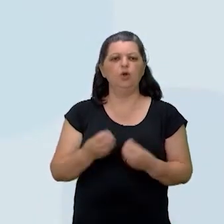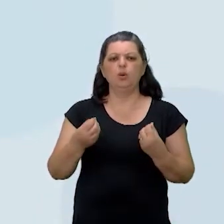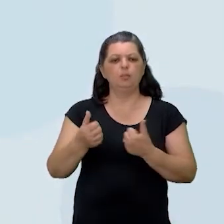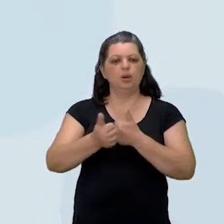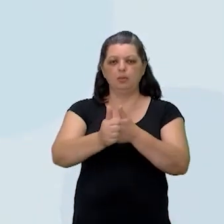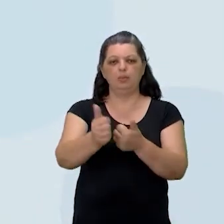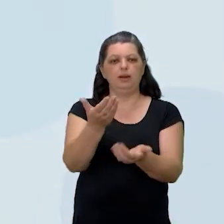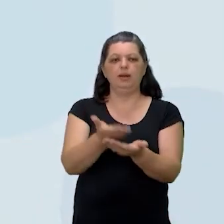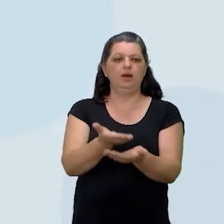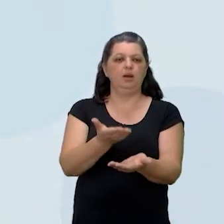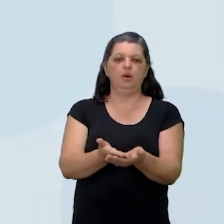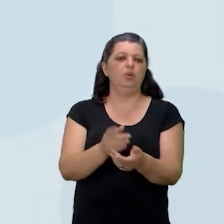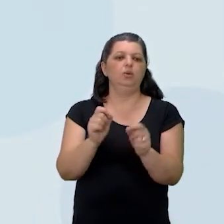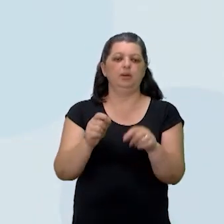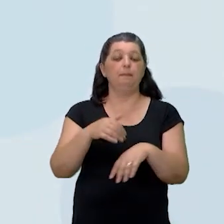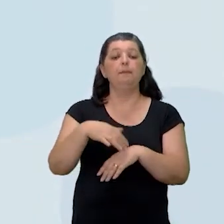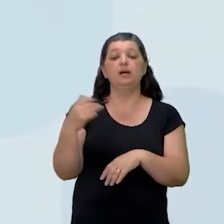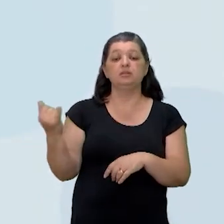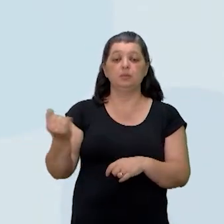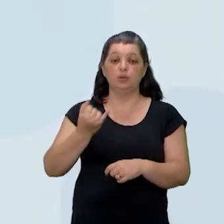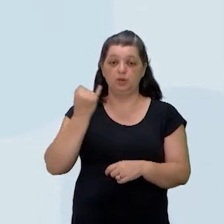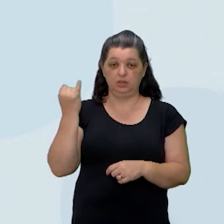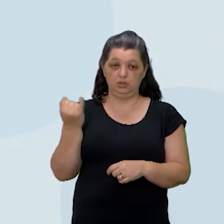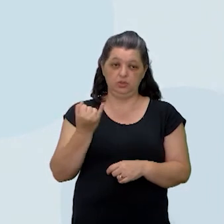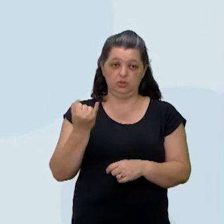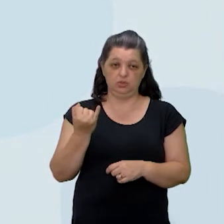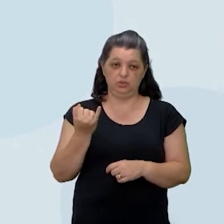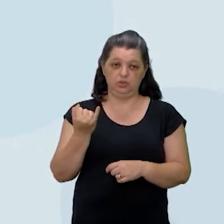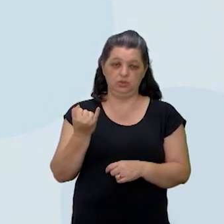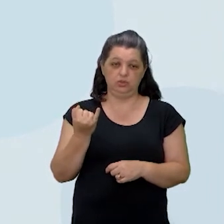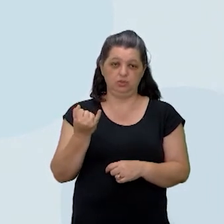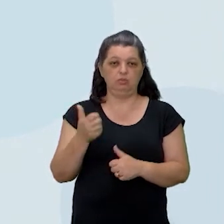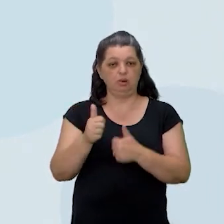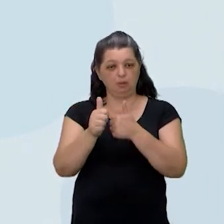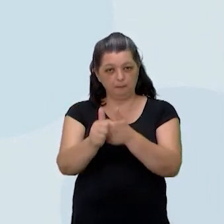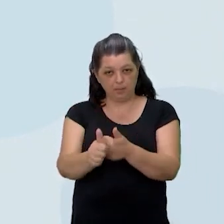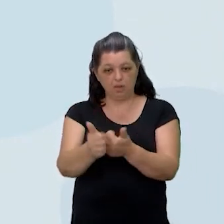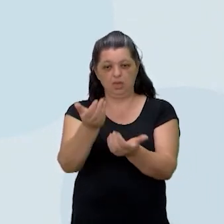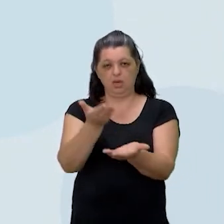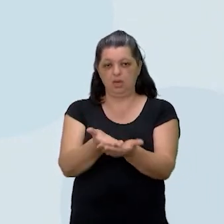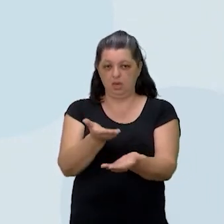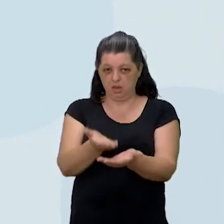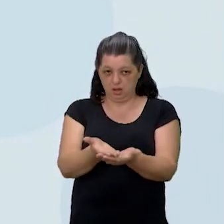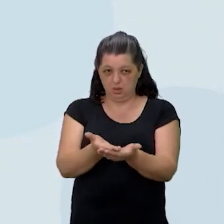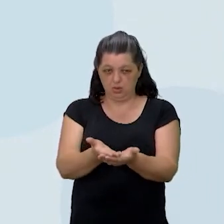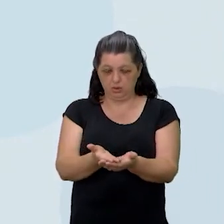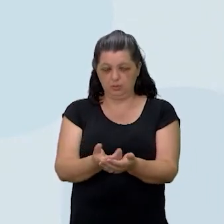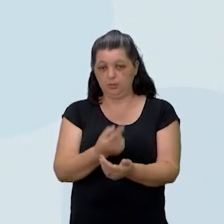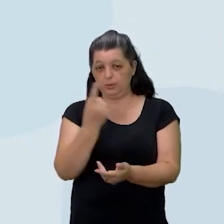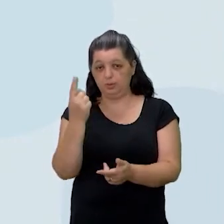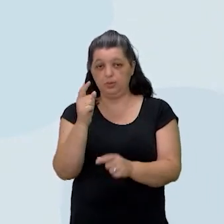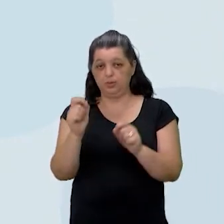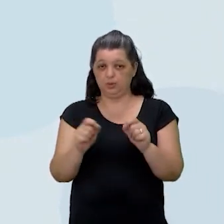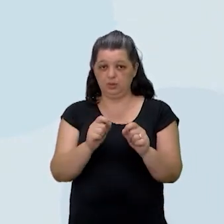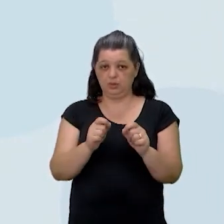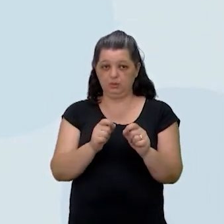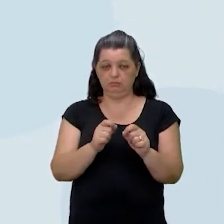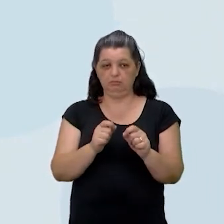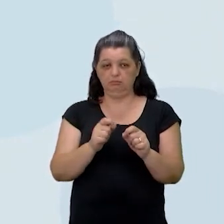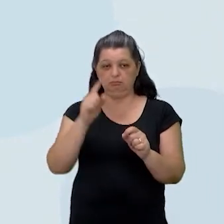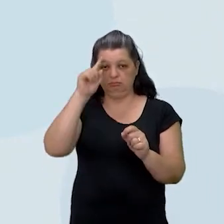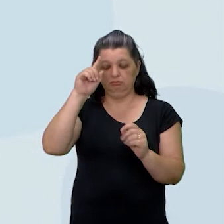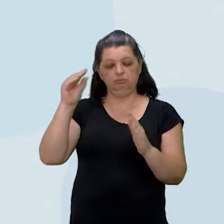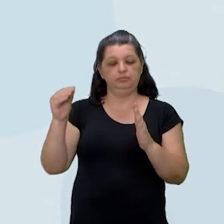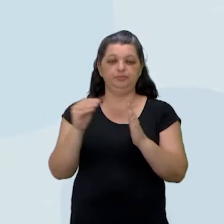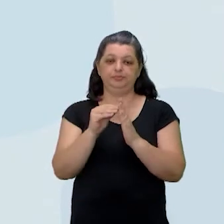aulas, né? O que é mais importante, né, para vocês acompanharem as nossas aulas? Então, primeiro de tudo, identifica a aula com